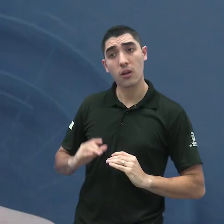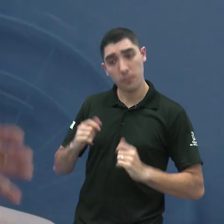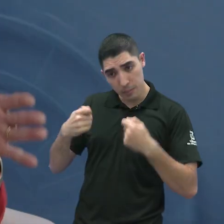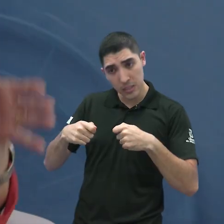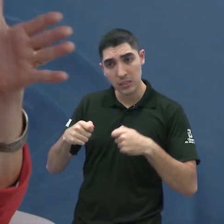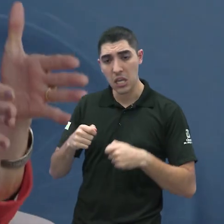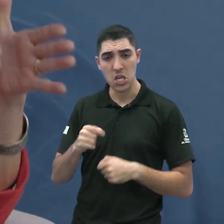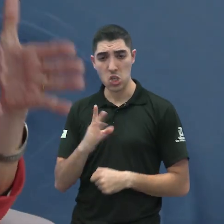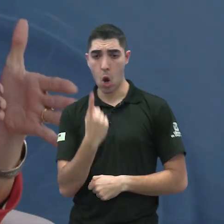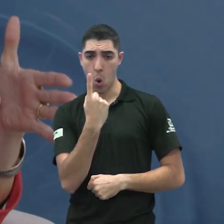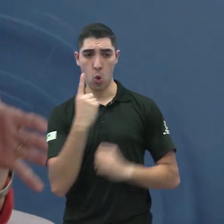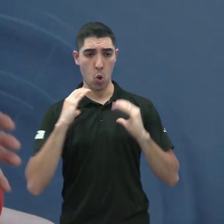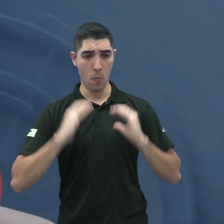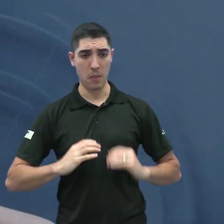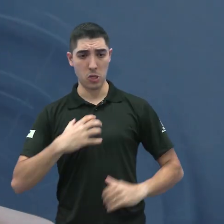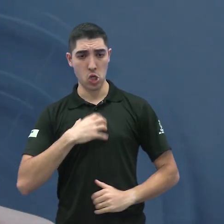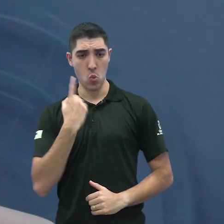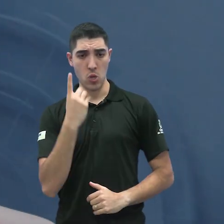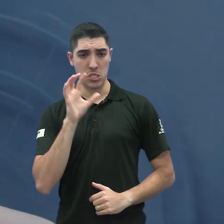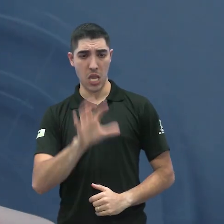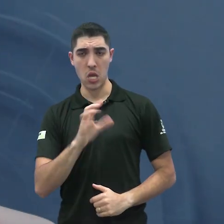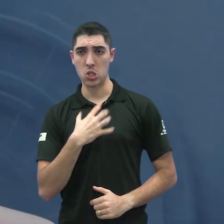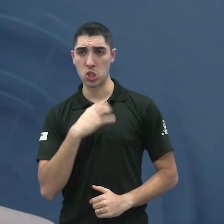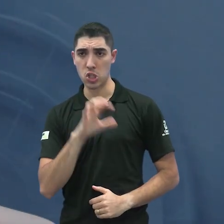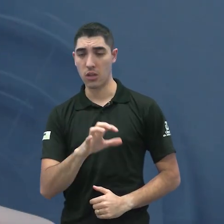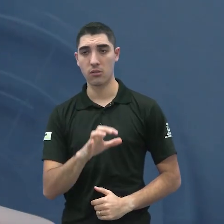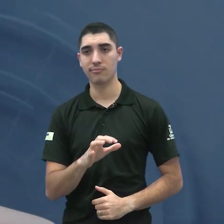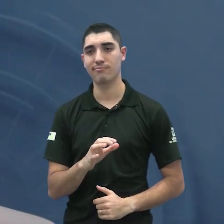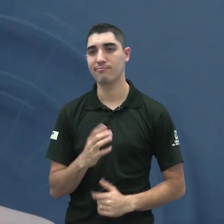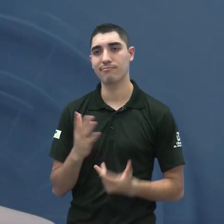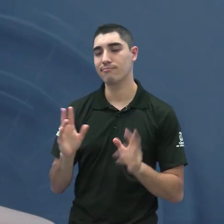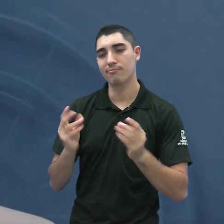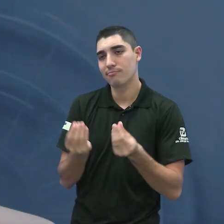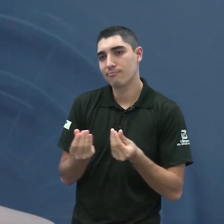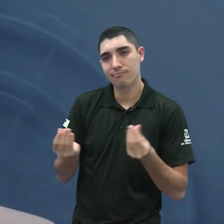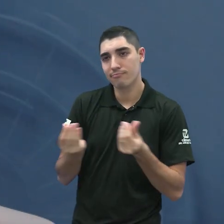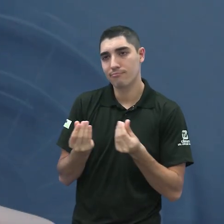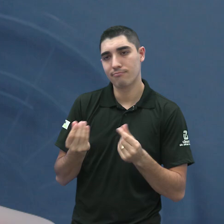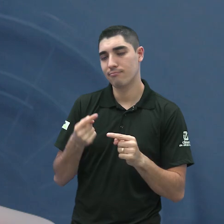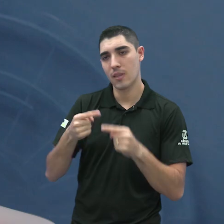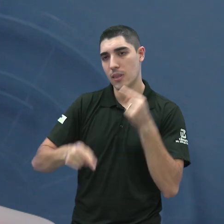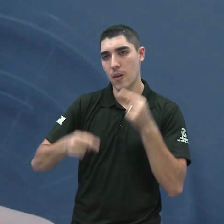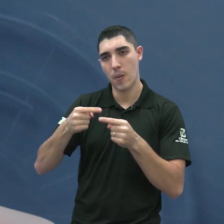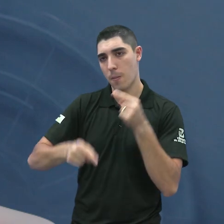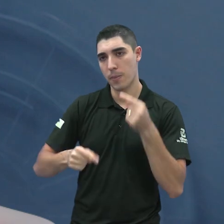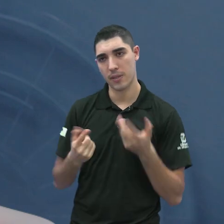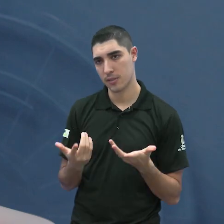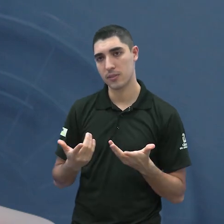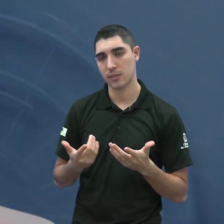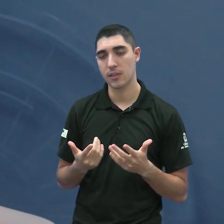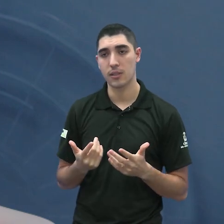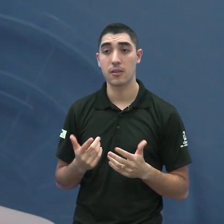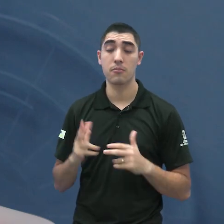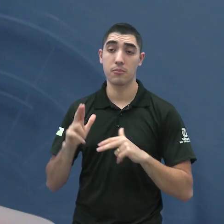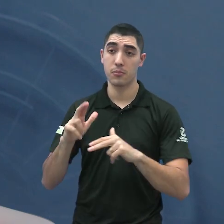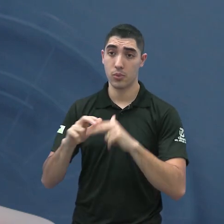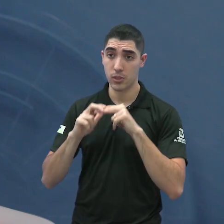comportamento mesmo, tem que se comportar dessa forma, acaba levando ali para somatizações, né? As somatizações